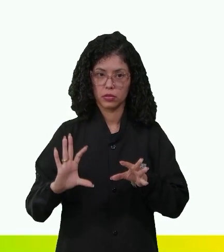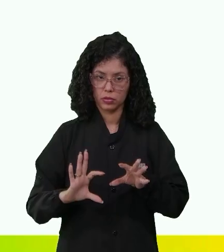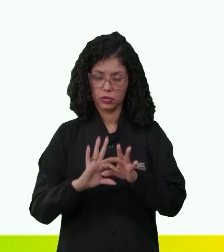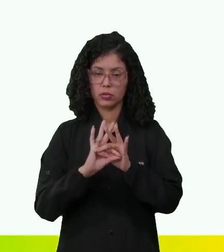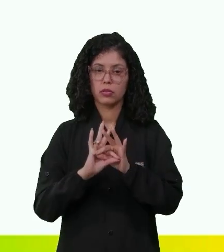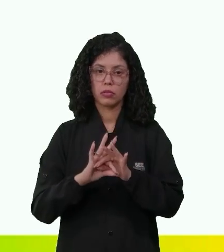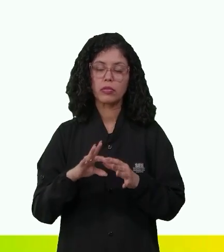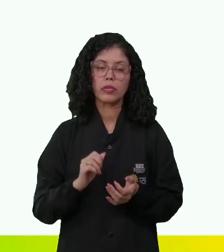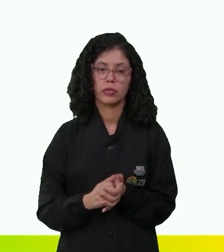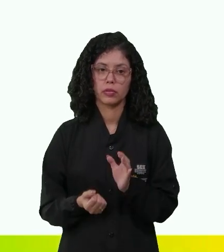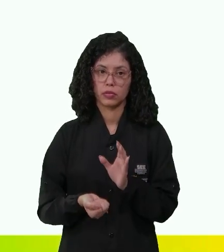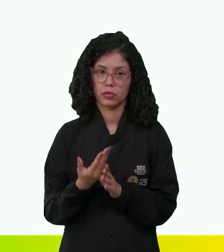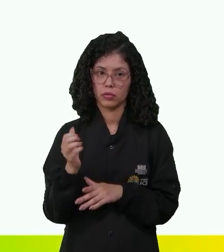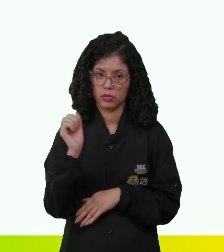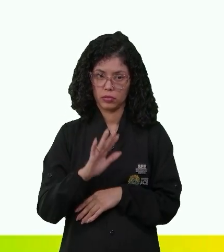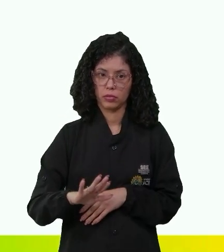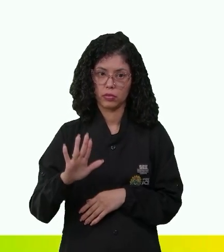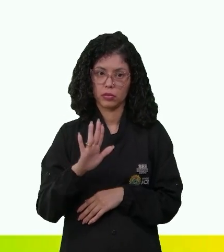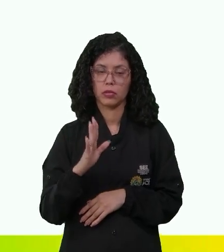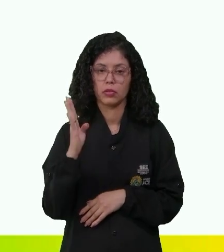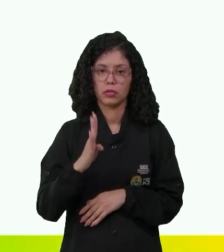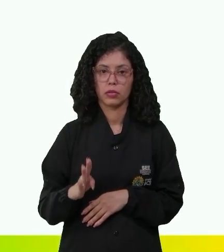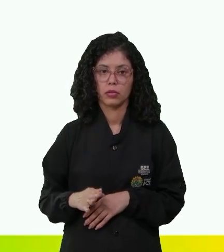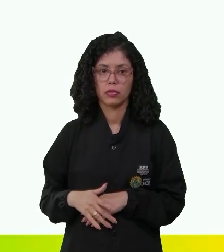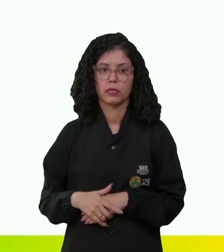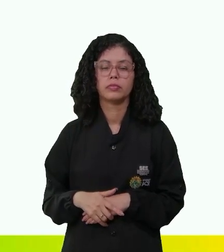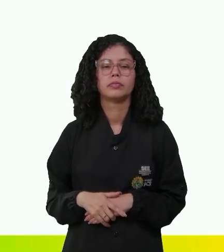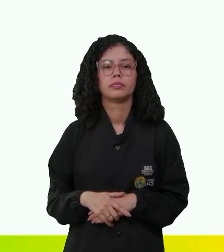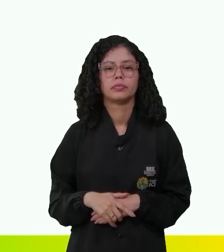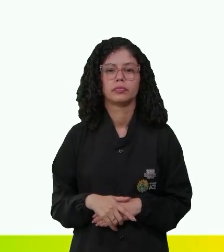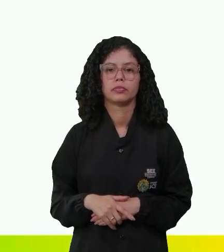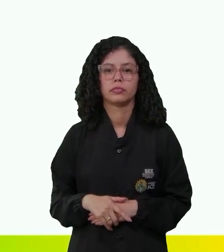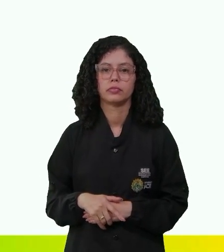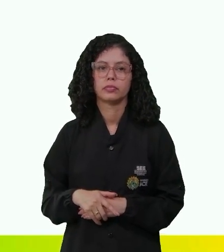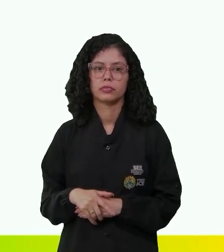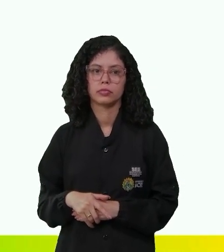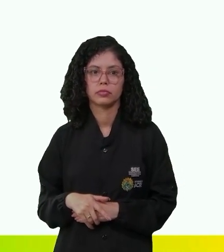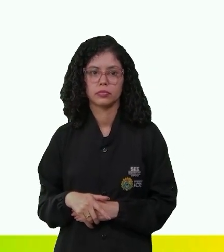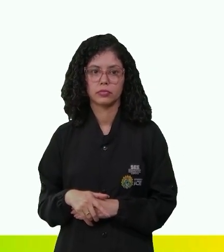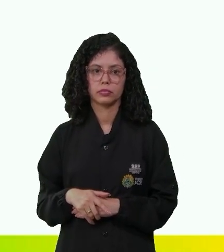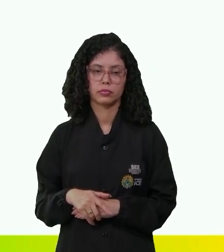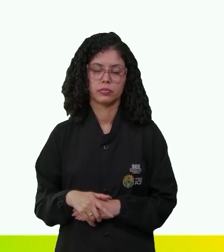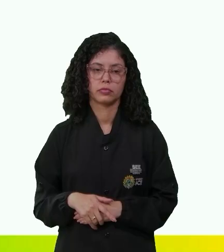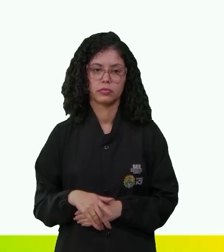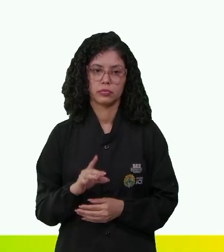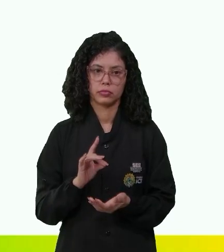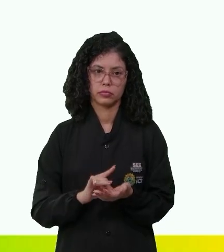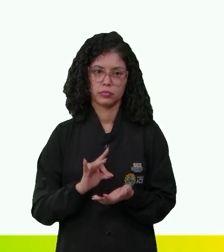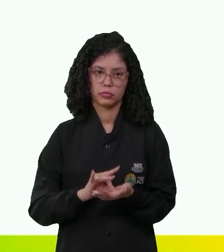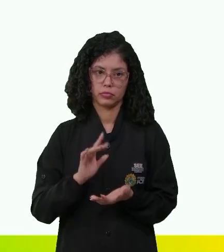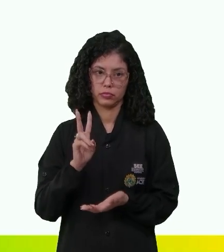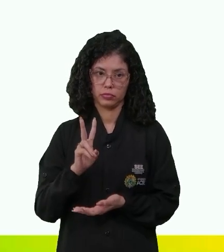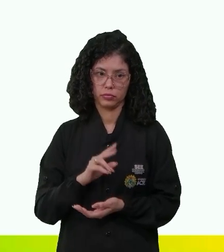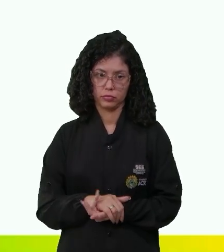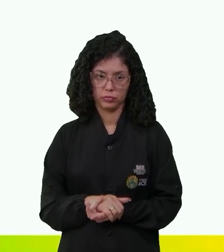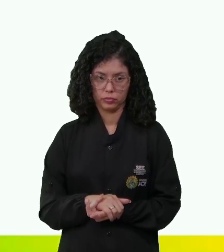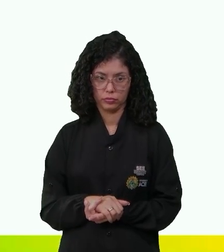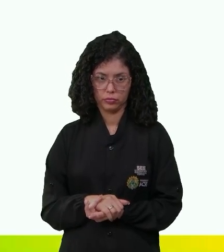ligado à formação do Estado brasileiro, à colonização. Então, eu já coloco um verdadeiro aqui, ó, um V